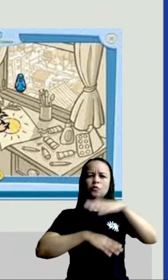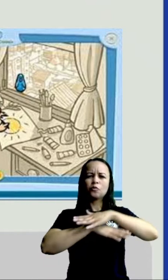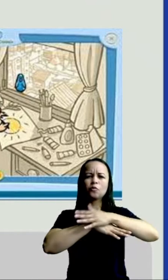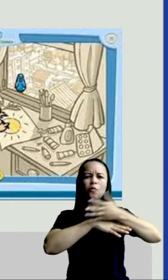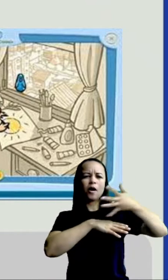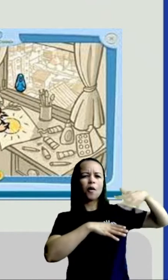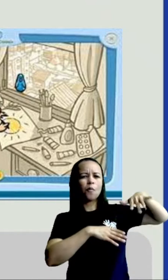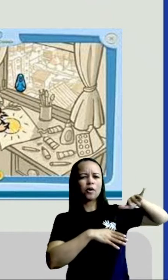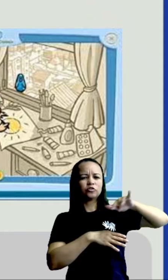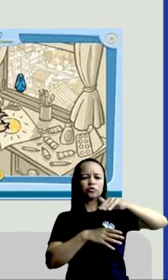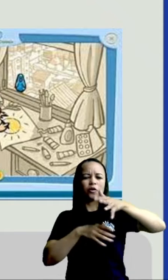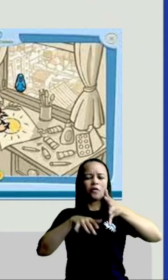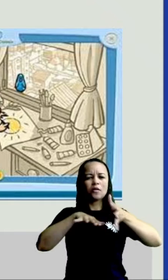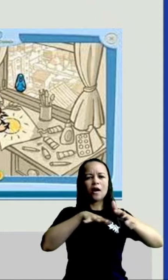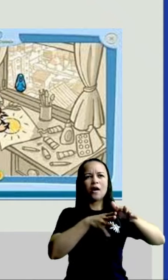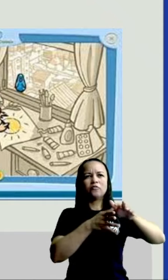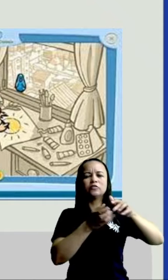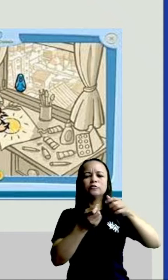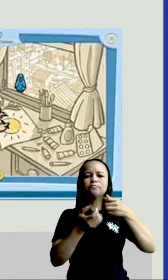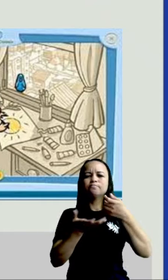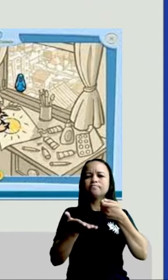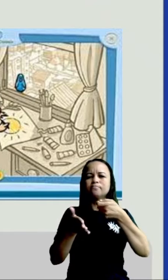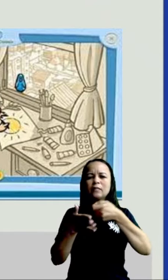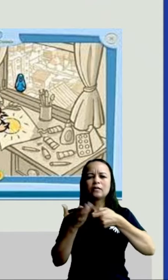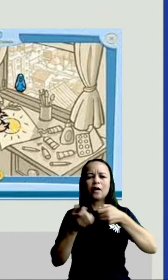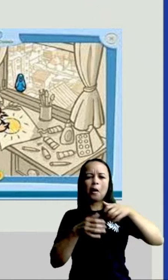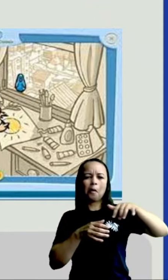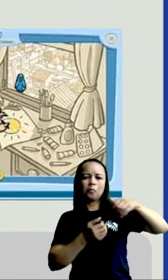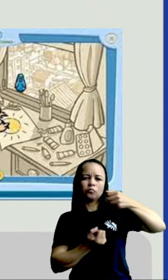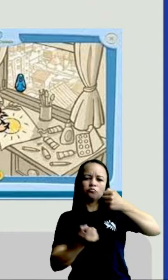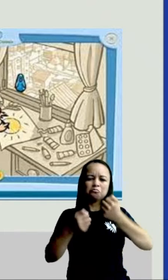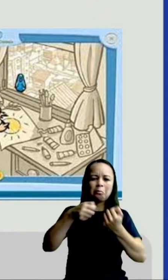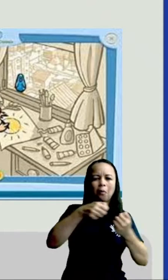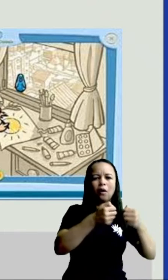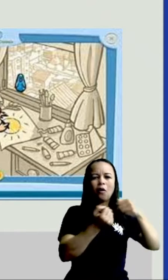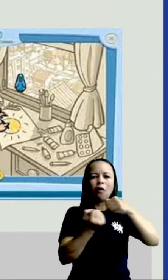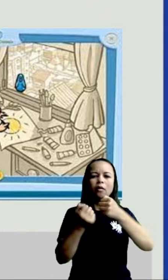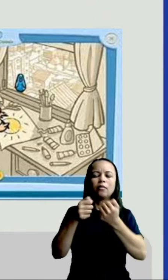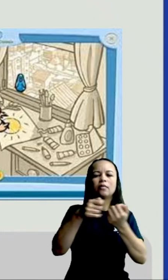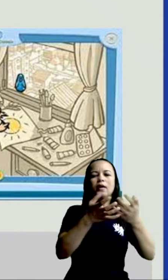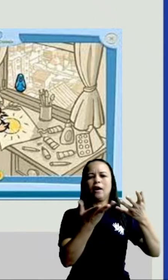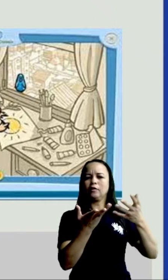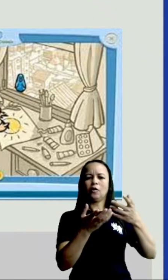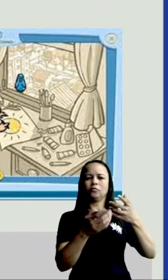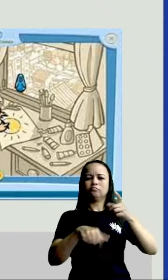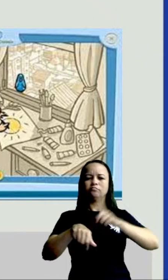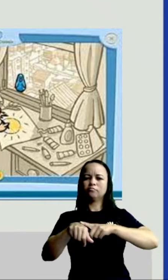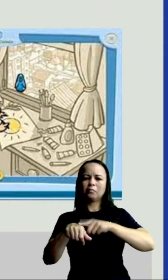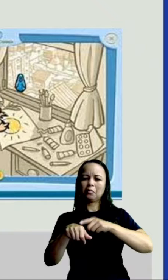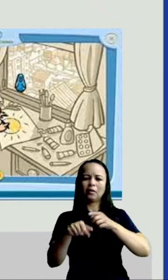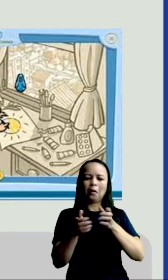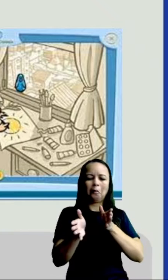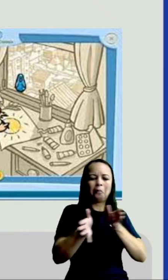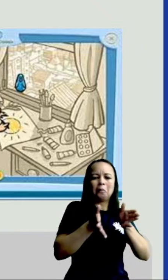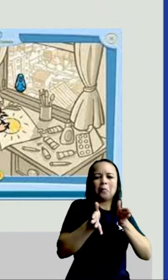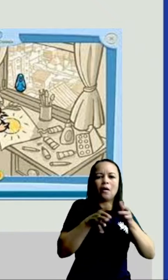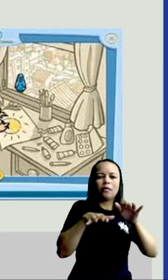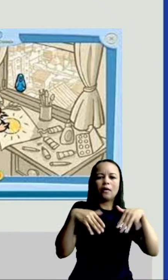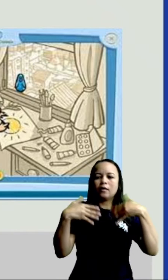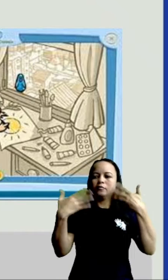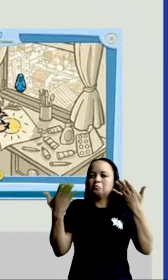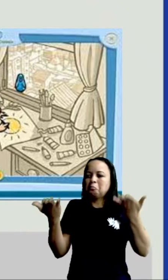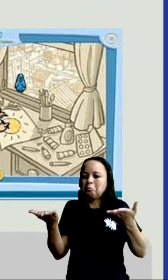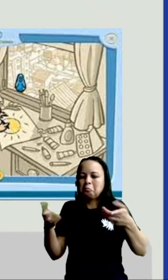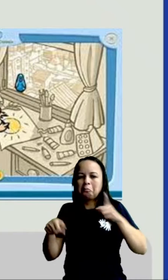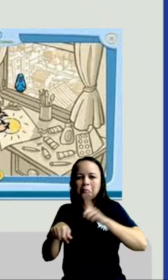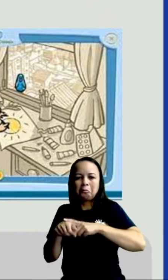é uma astronave que tentamos pilotar quem não tem tempo nem piedade nem tem hora de chegar